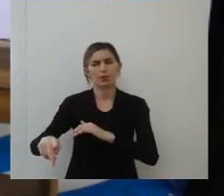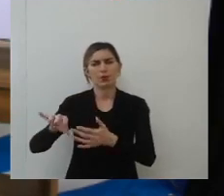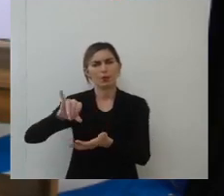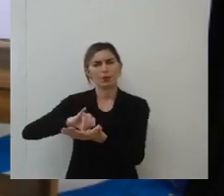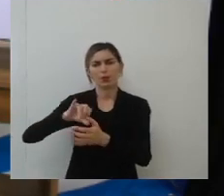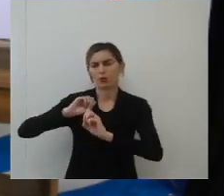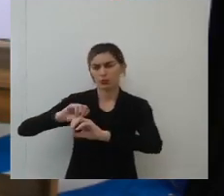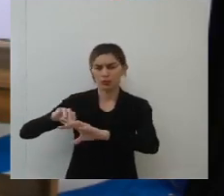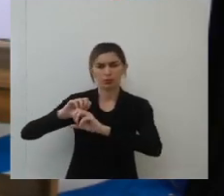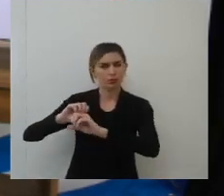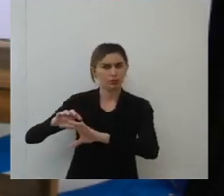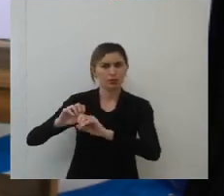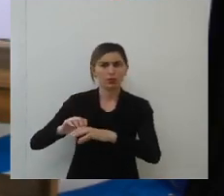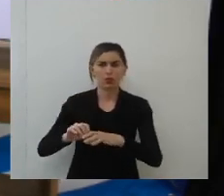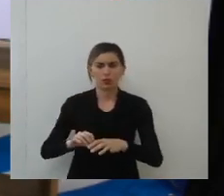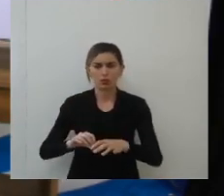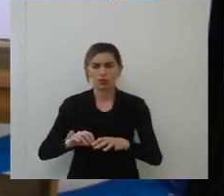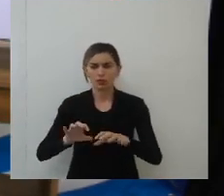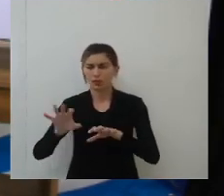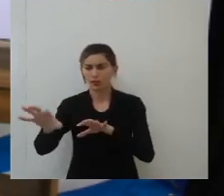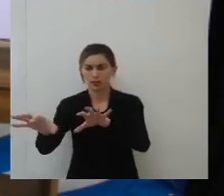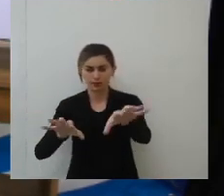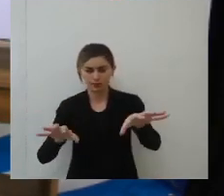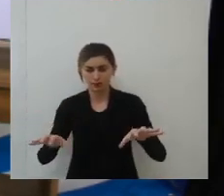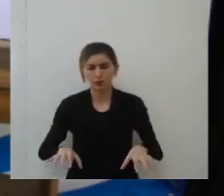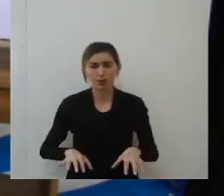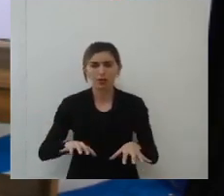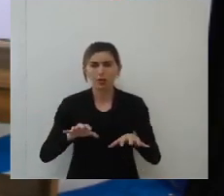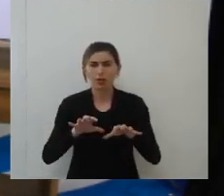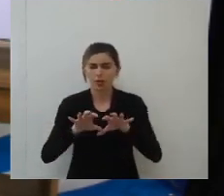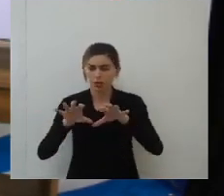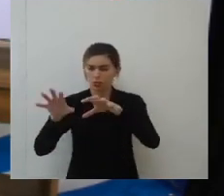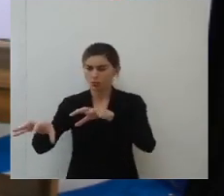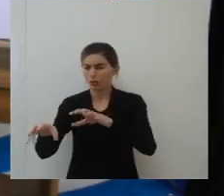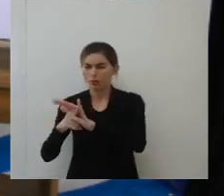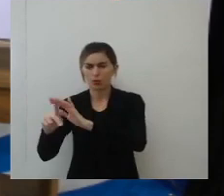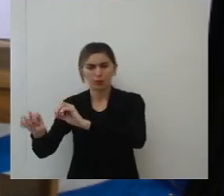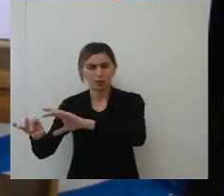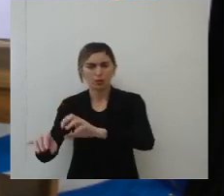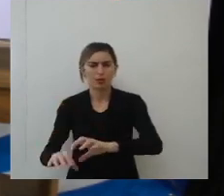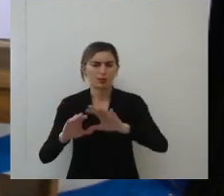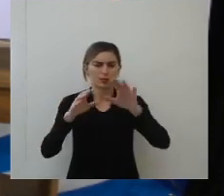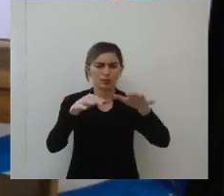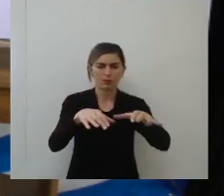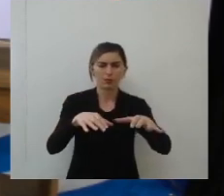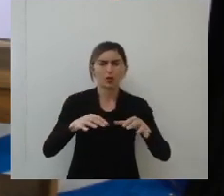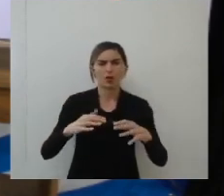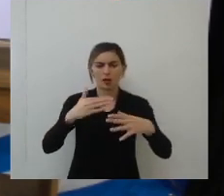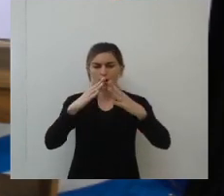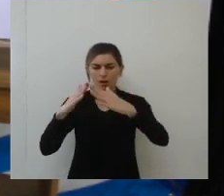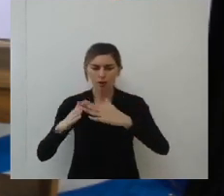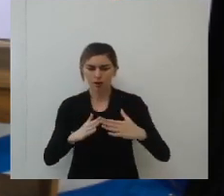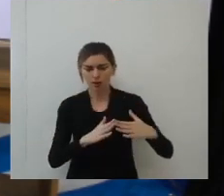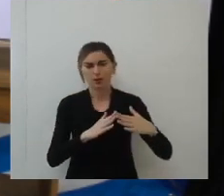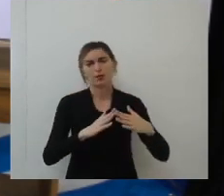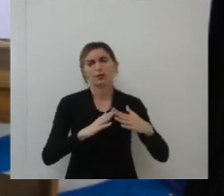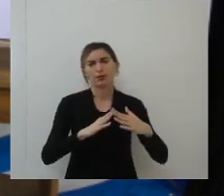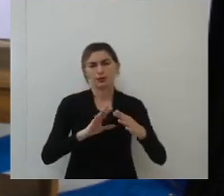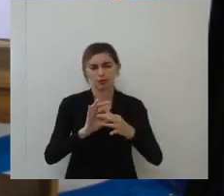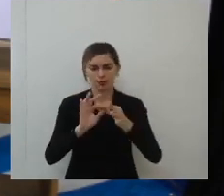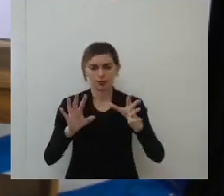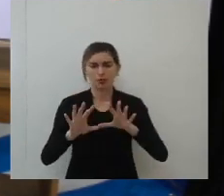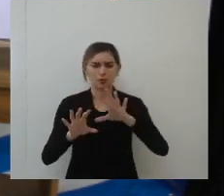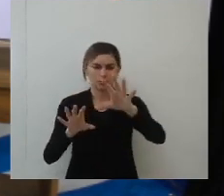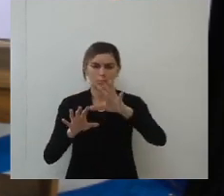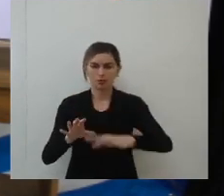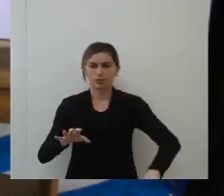de educação. Então, a cidade ela foi pensada. Você tem uma região que é destinada para habitação, e aí você também deixa um pedaço